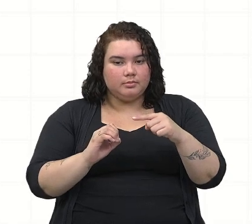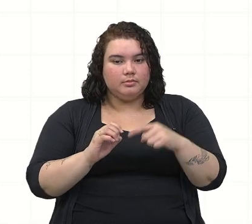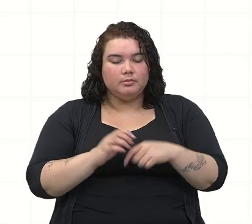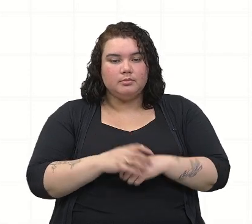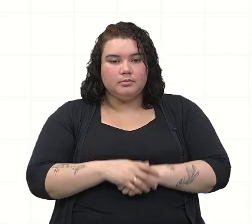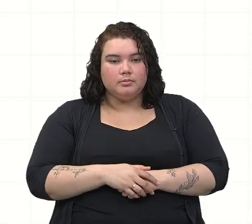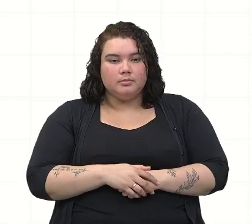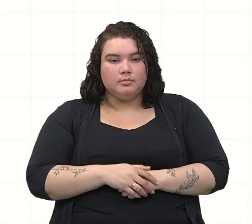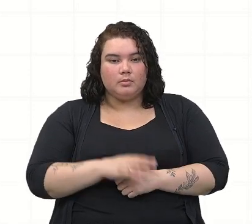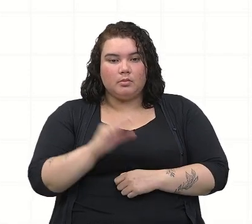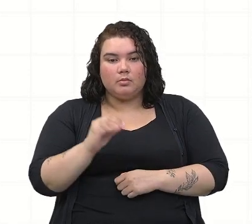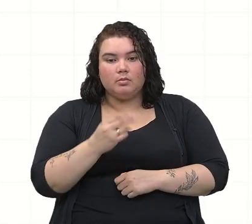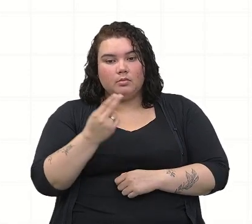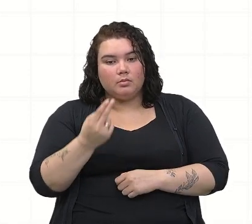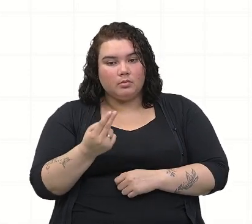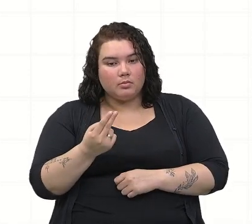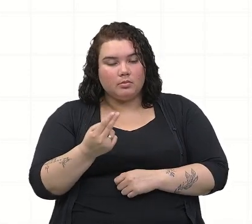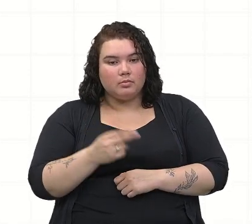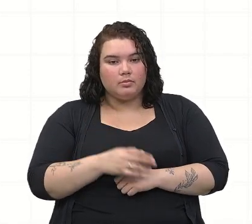centésimos.